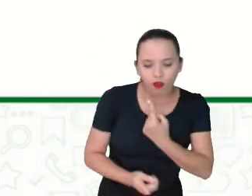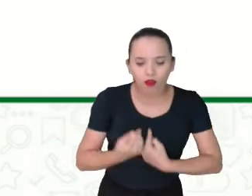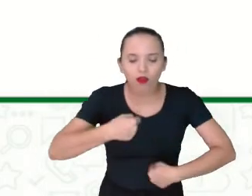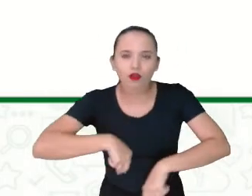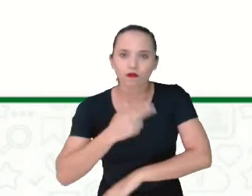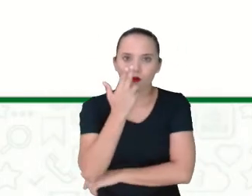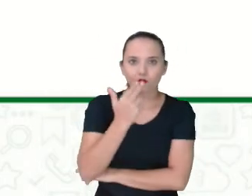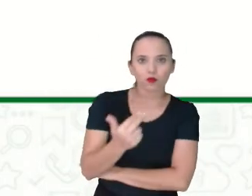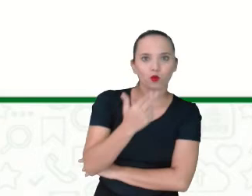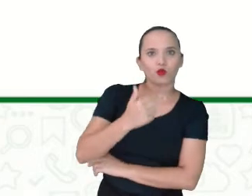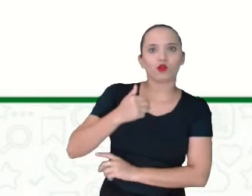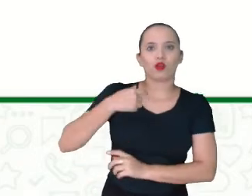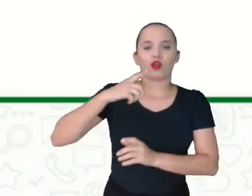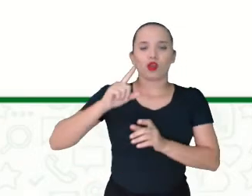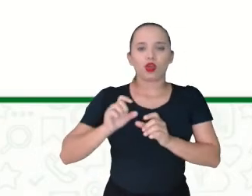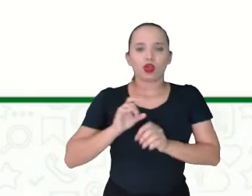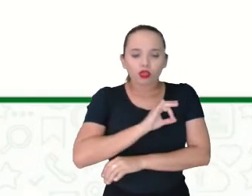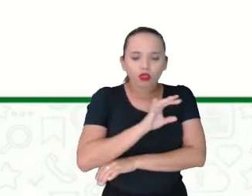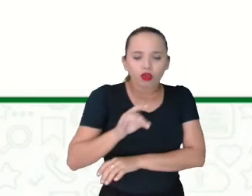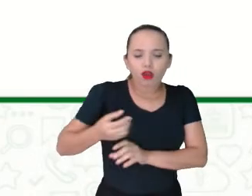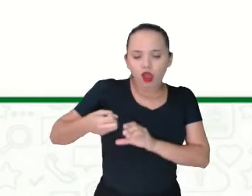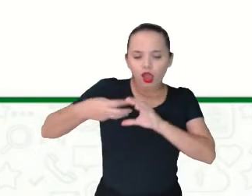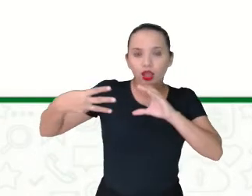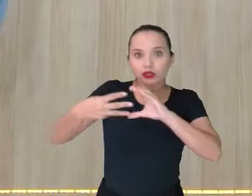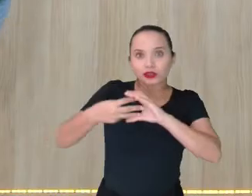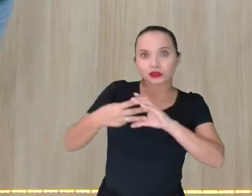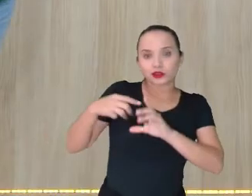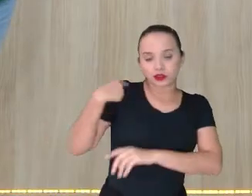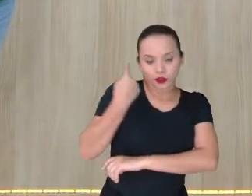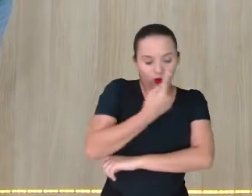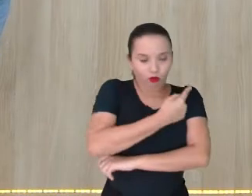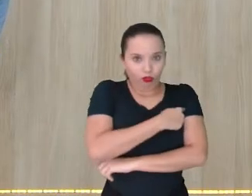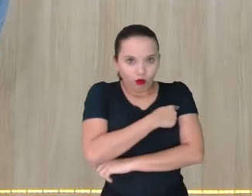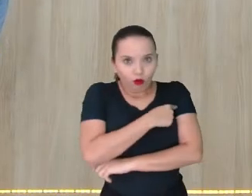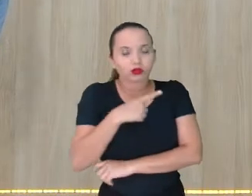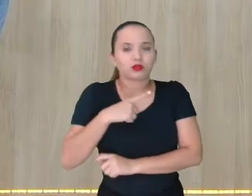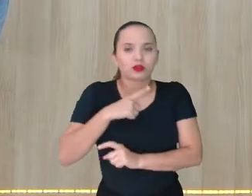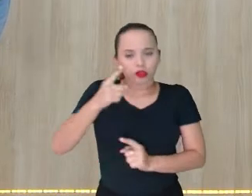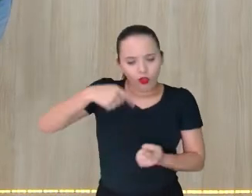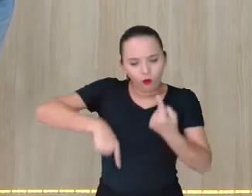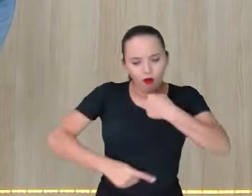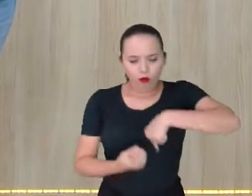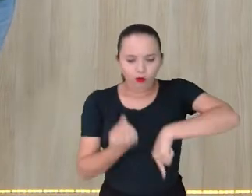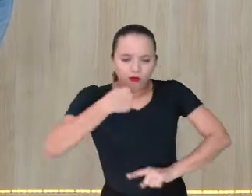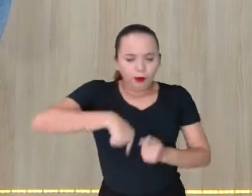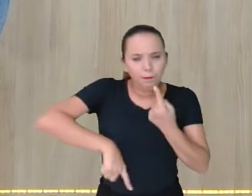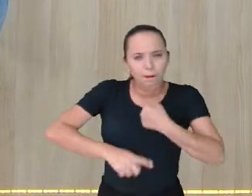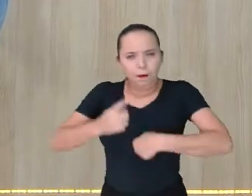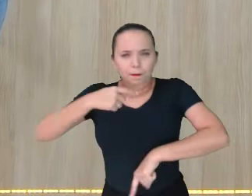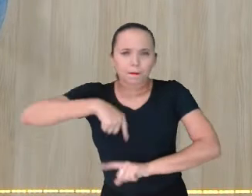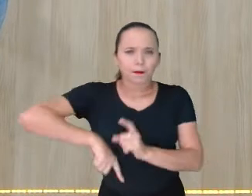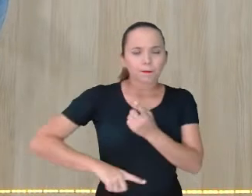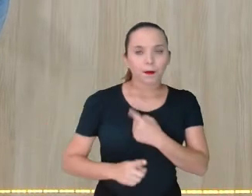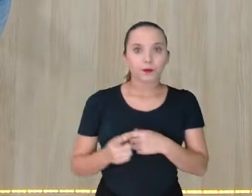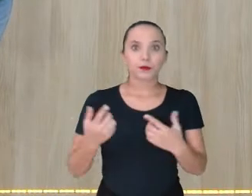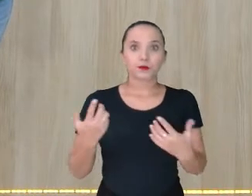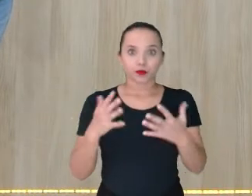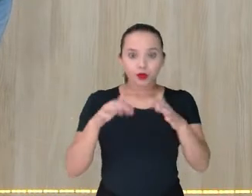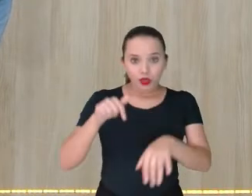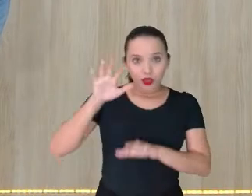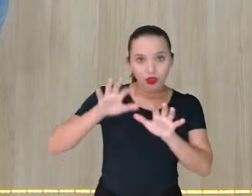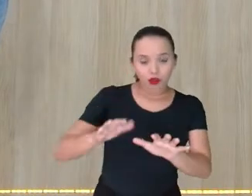vai lá alimentar a célula, cada célulazinha, tanto o oxigênio quanto o nutriente. E essa alimentaçãozinha da